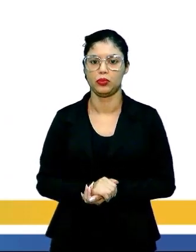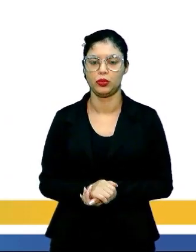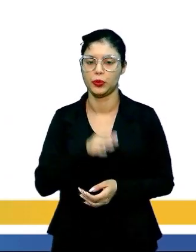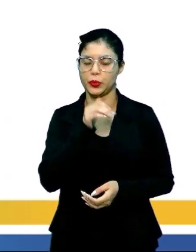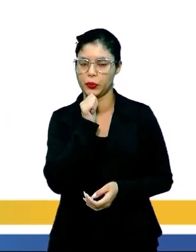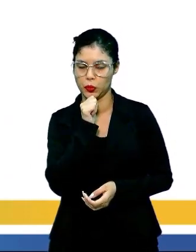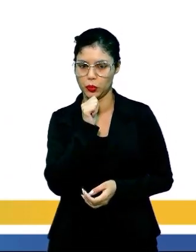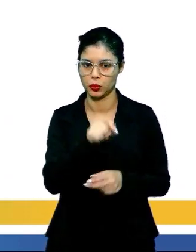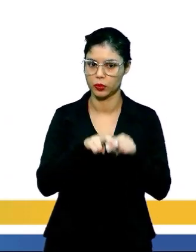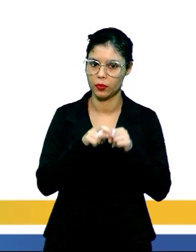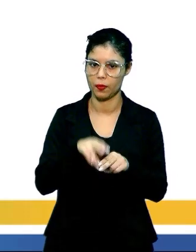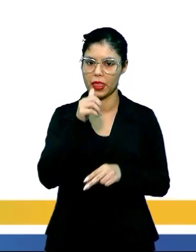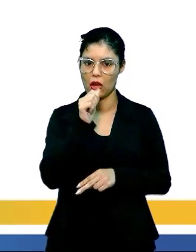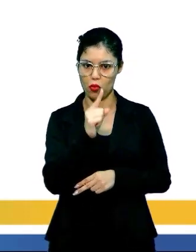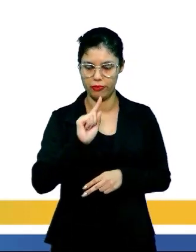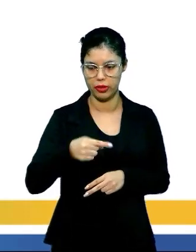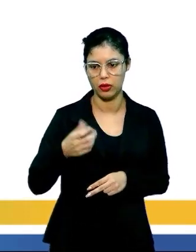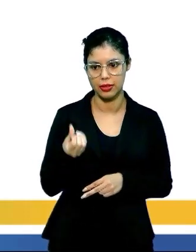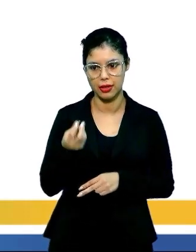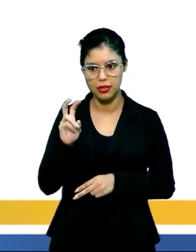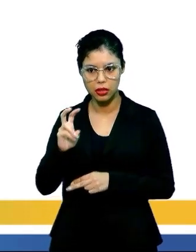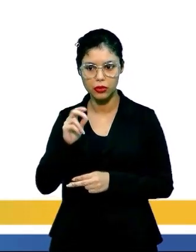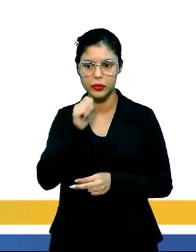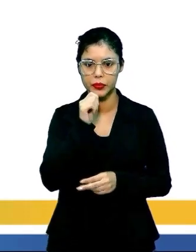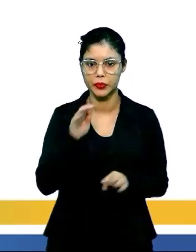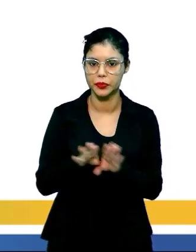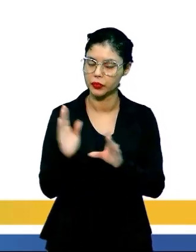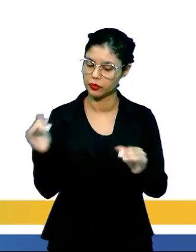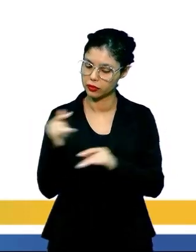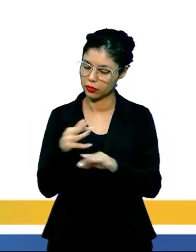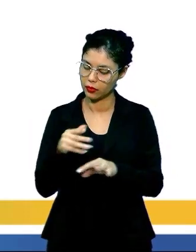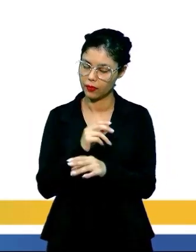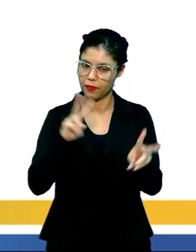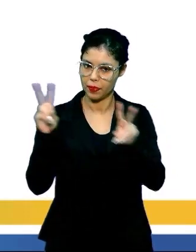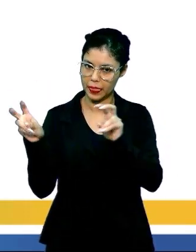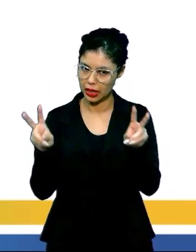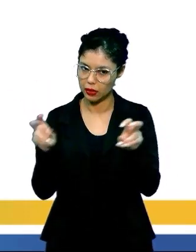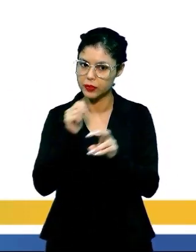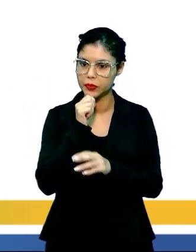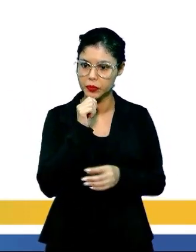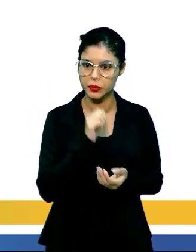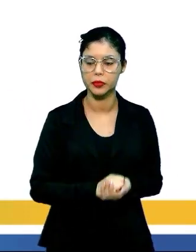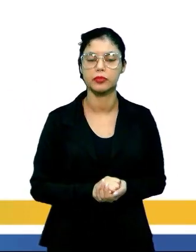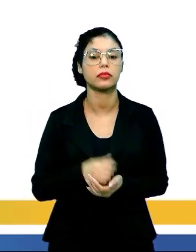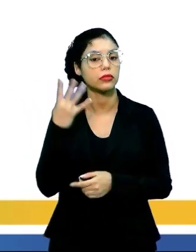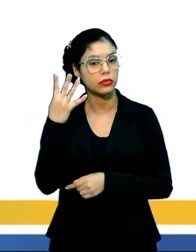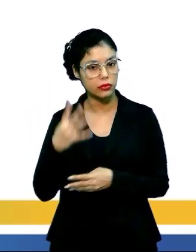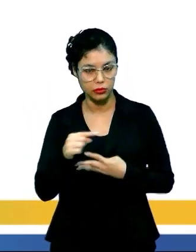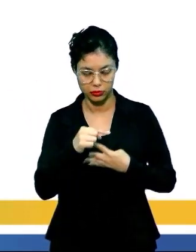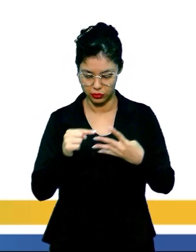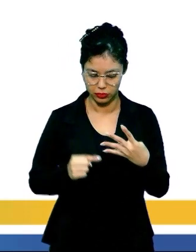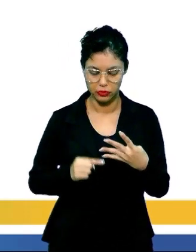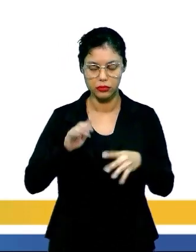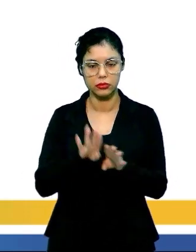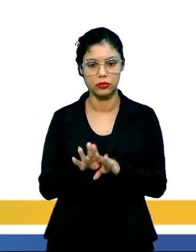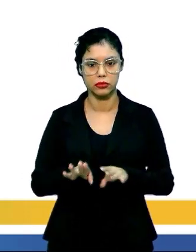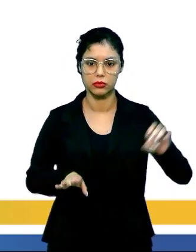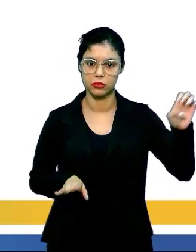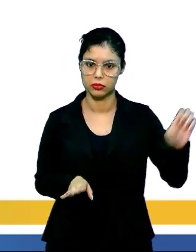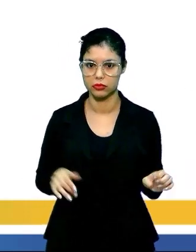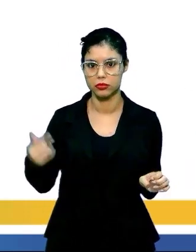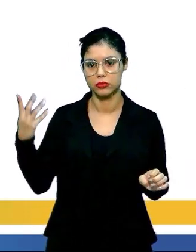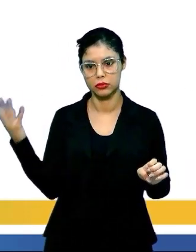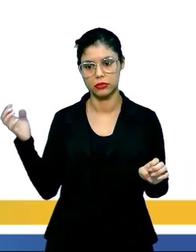Por isso que o quinto termo é a mediana. Ele é o termo central. Se você observar, eu vou ter 4 elementos à esquerda e